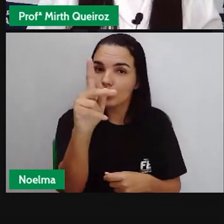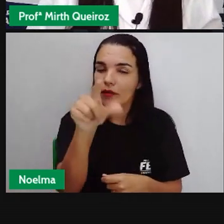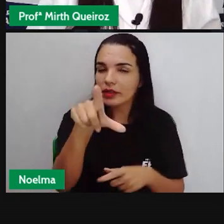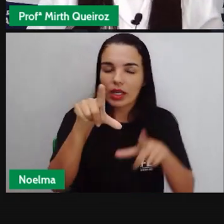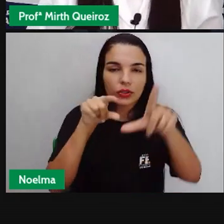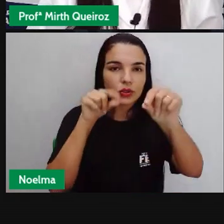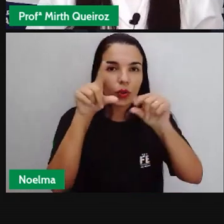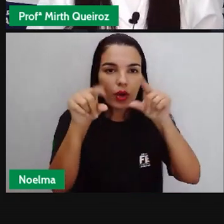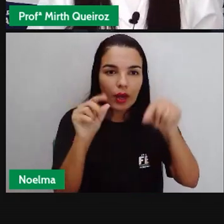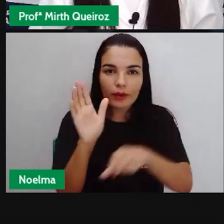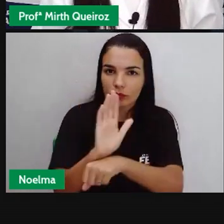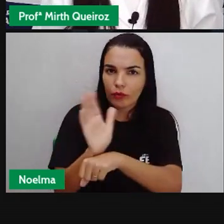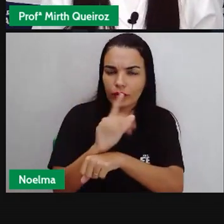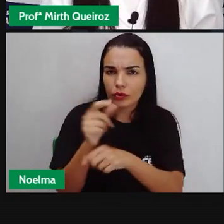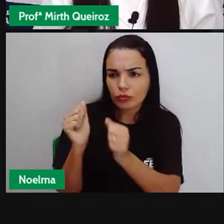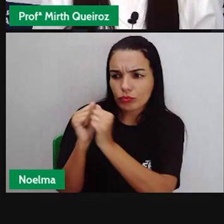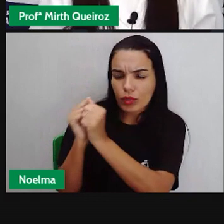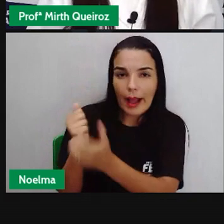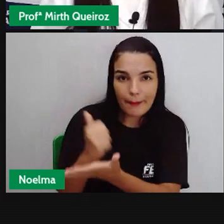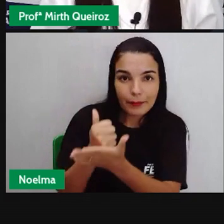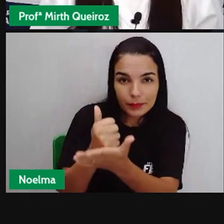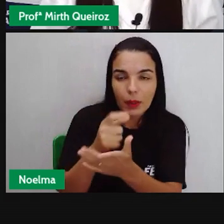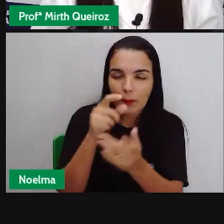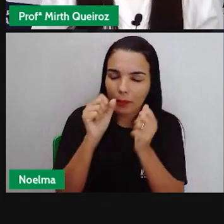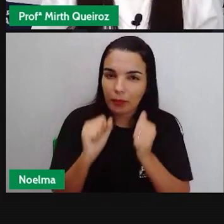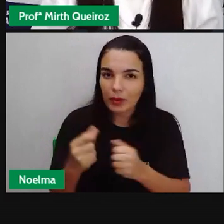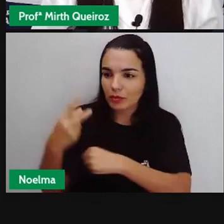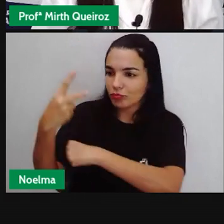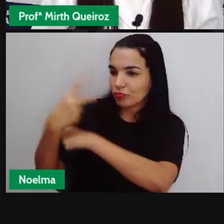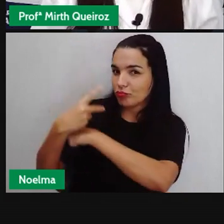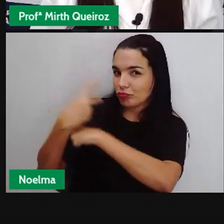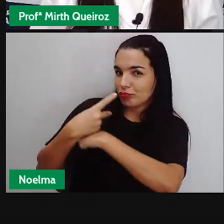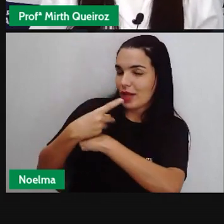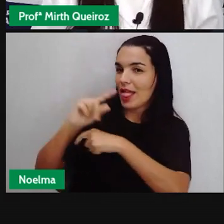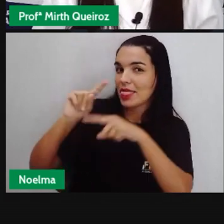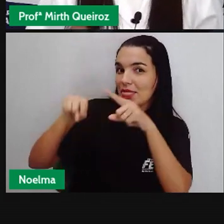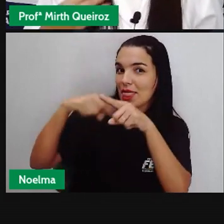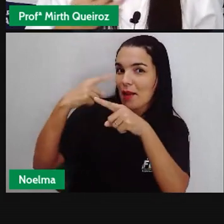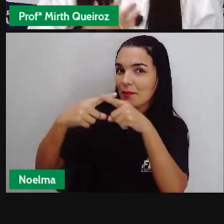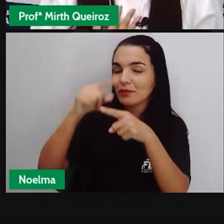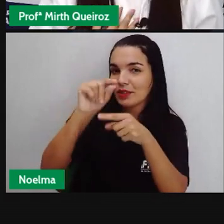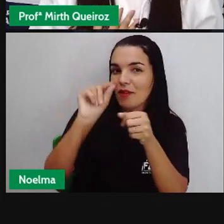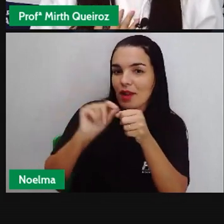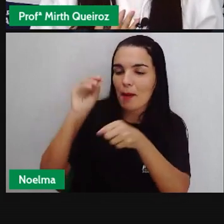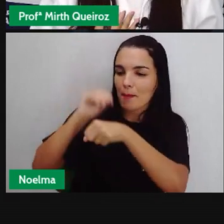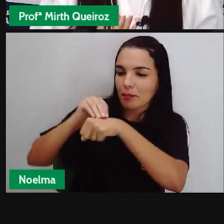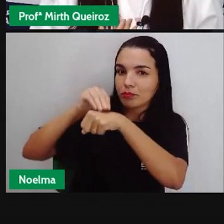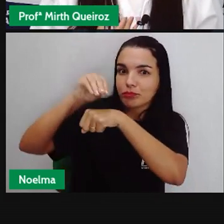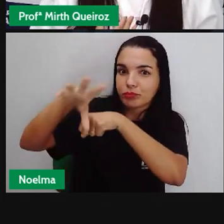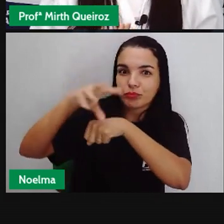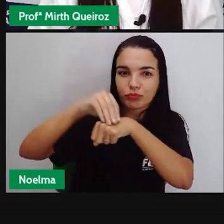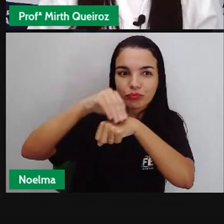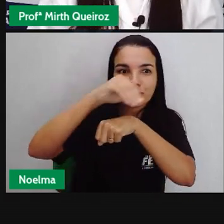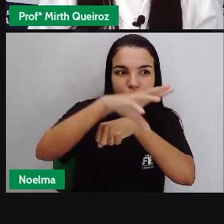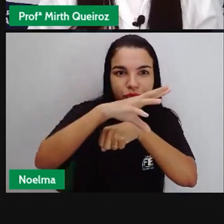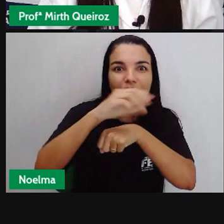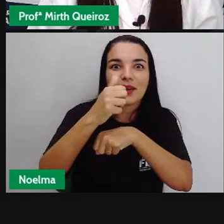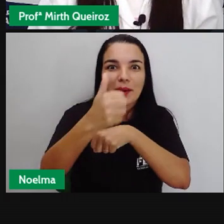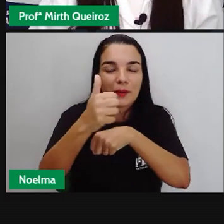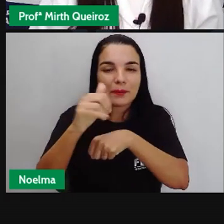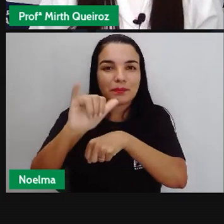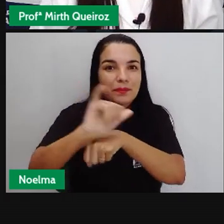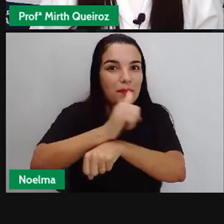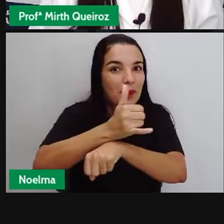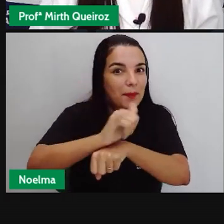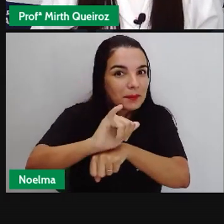que esteja aí nesse vídeo, e postar nas redes sociais, marcando aí o nosso canal, a Seduc